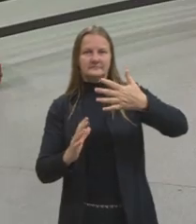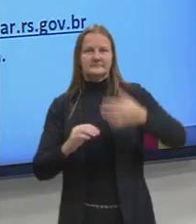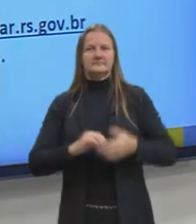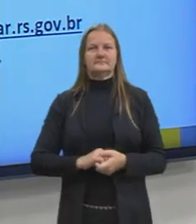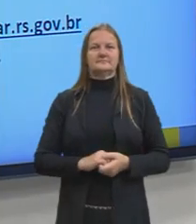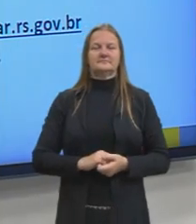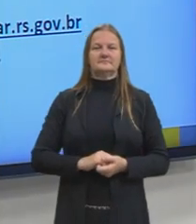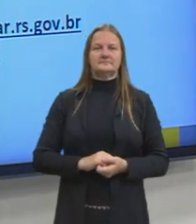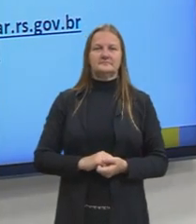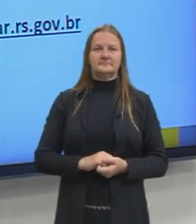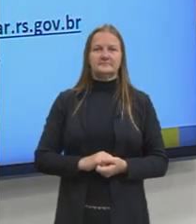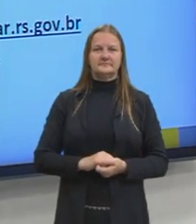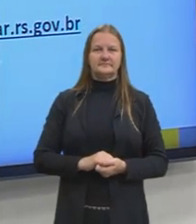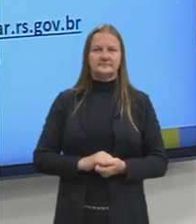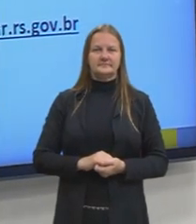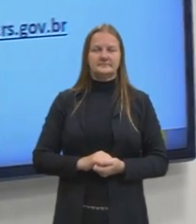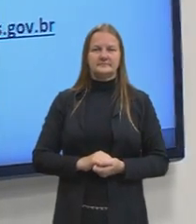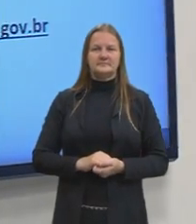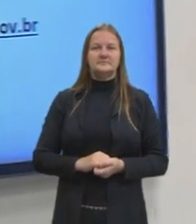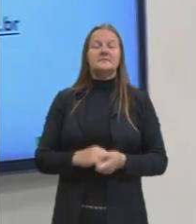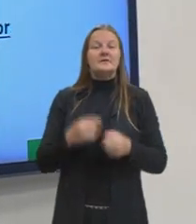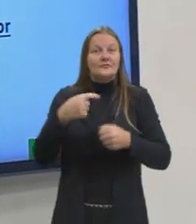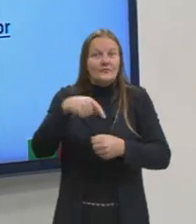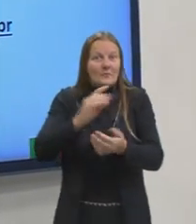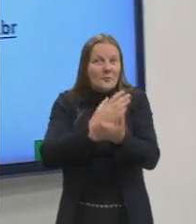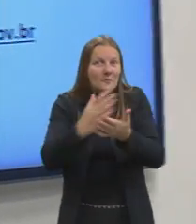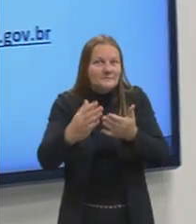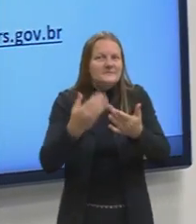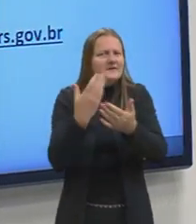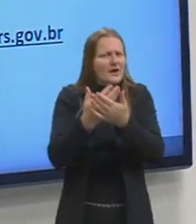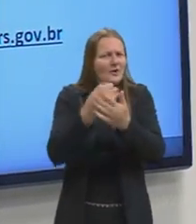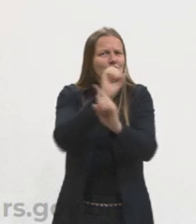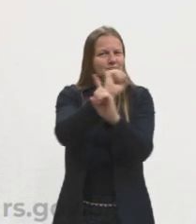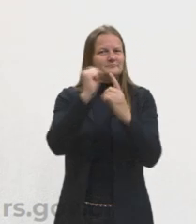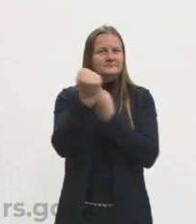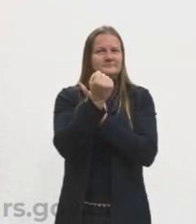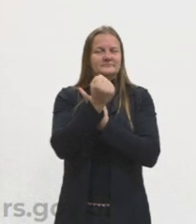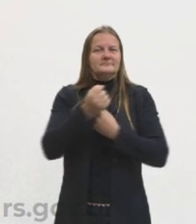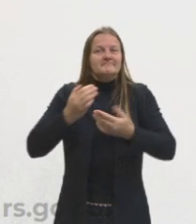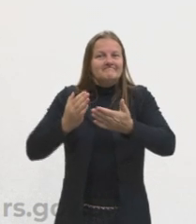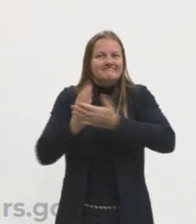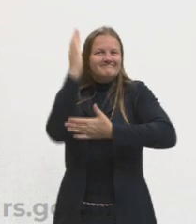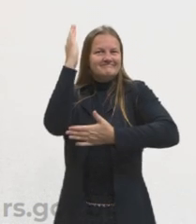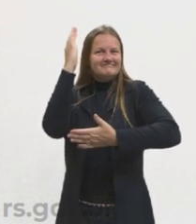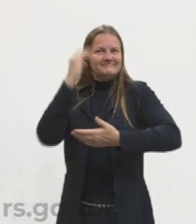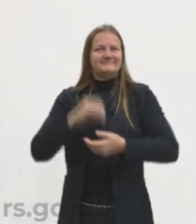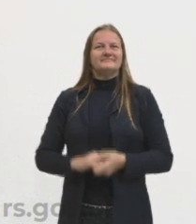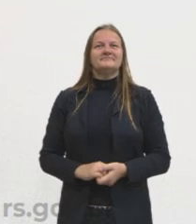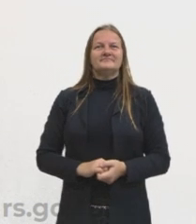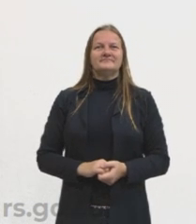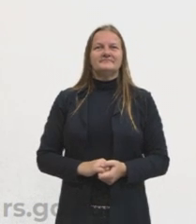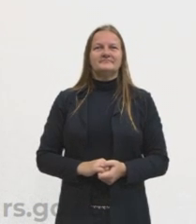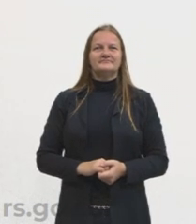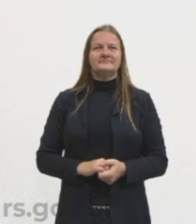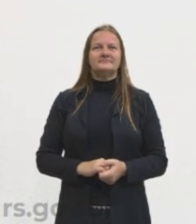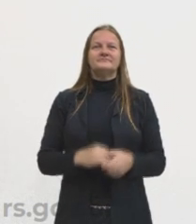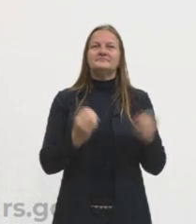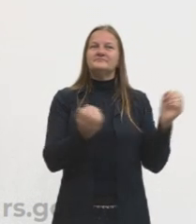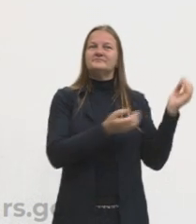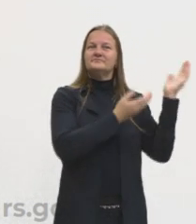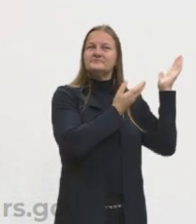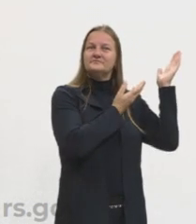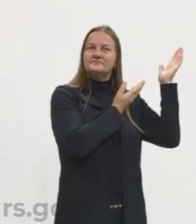da libras vamos lá então para mais um áudio sociologia partiu passar pois não vamos lá